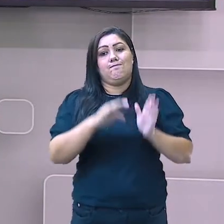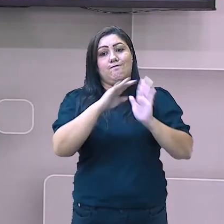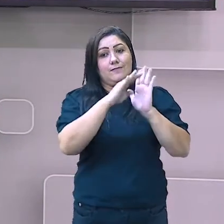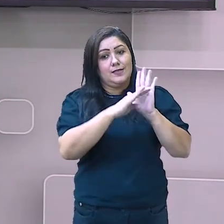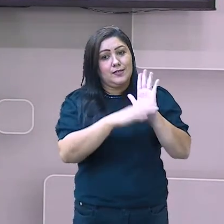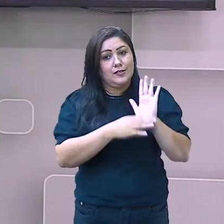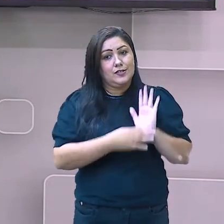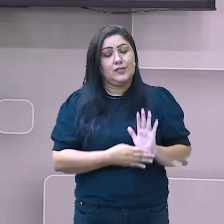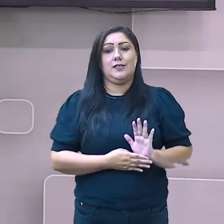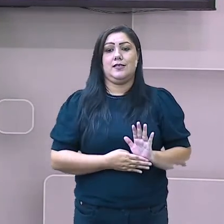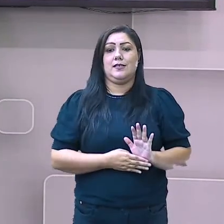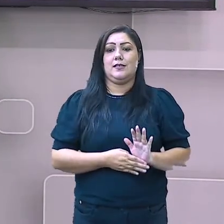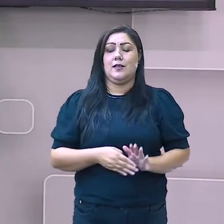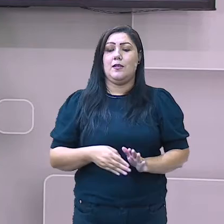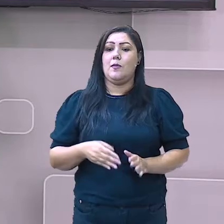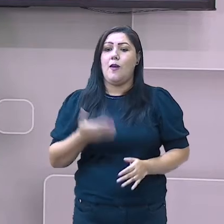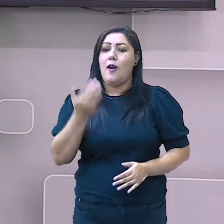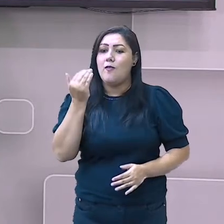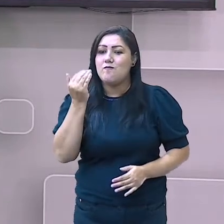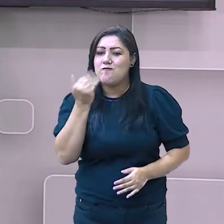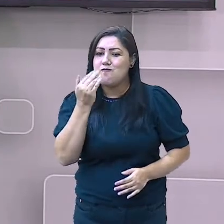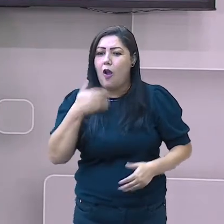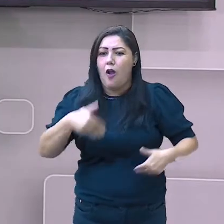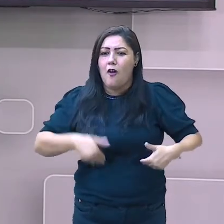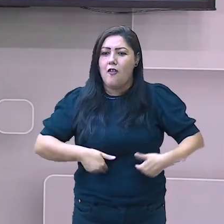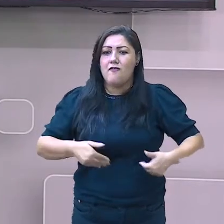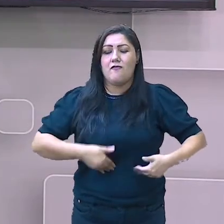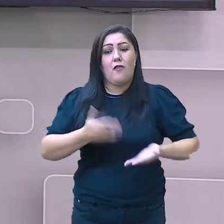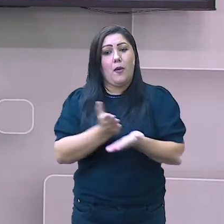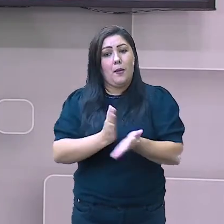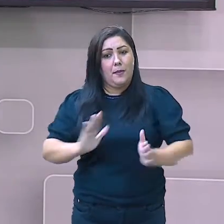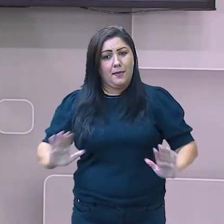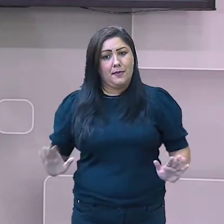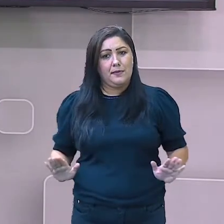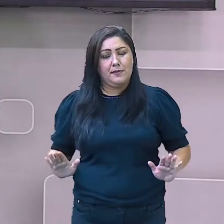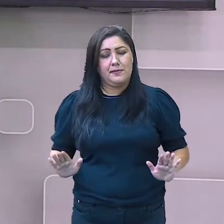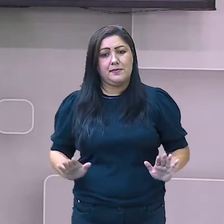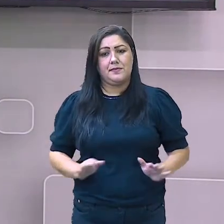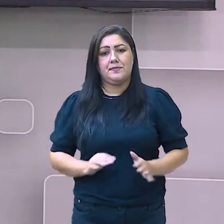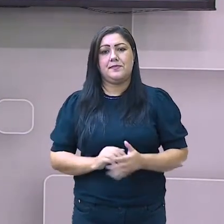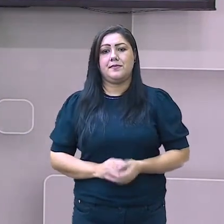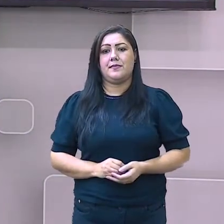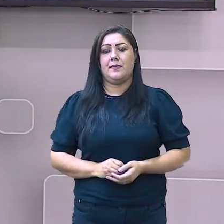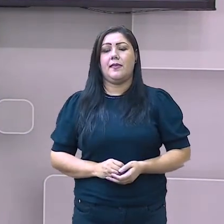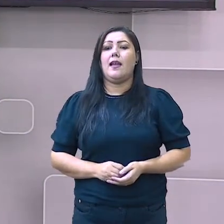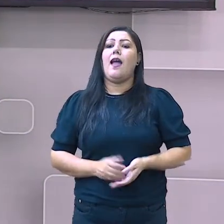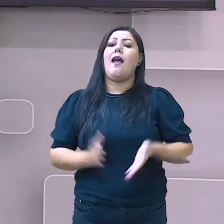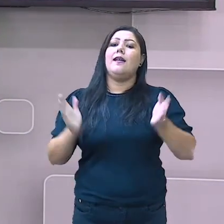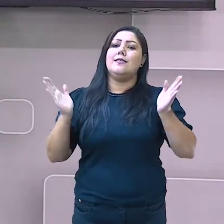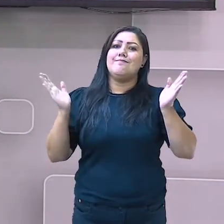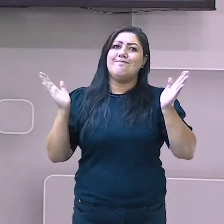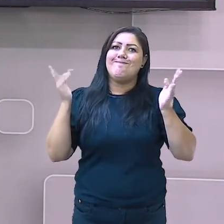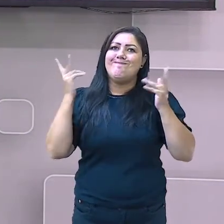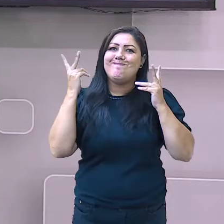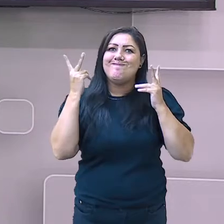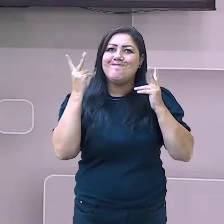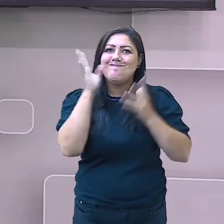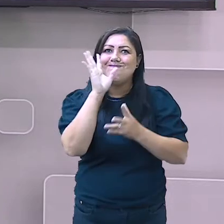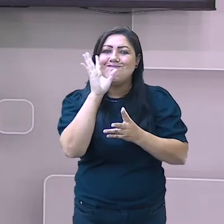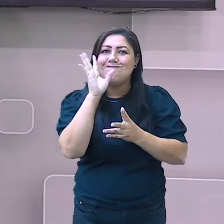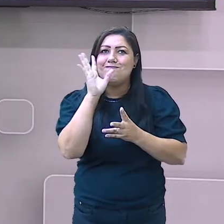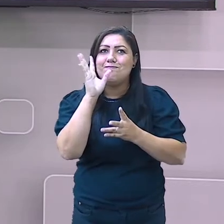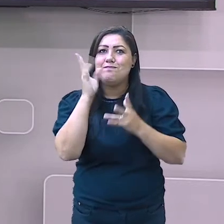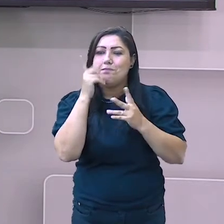da distribuição de guerras. Ou seja, a mesma coisa que acontece aqui no Brasil com